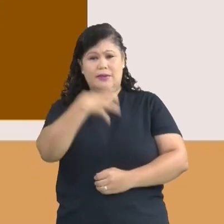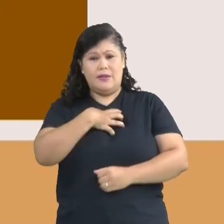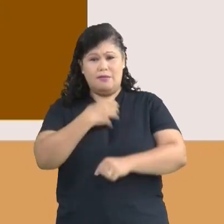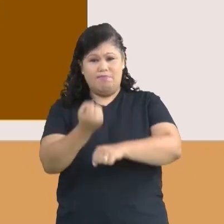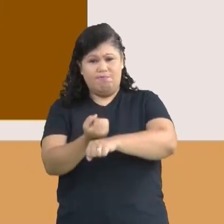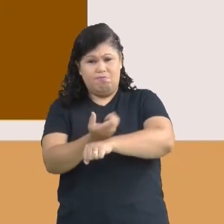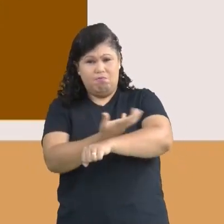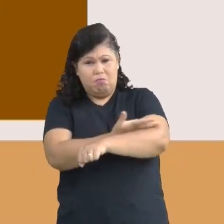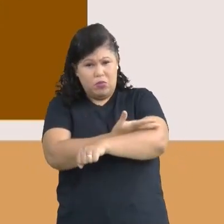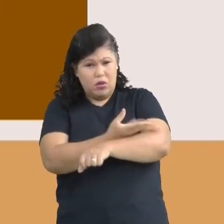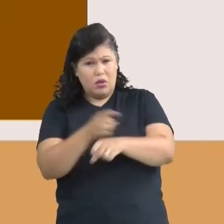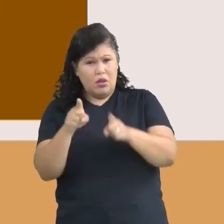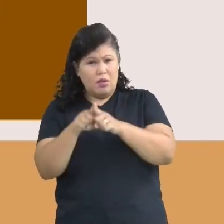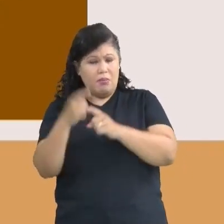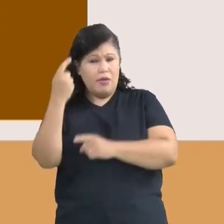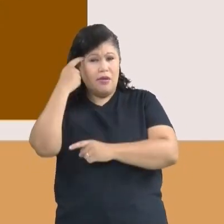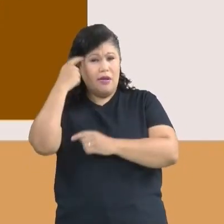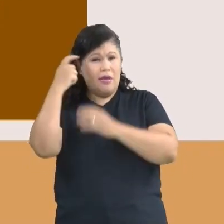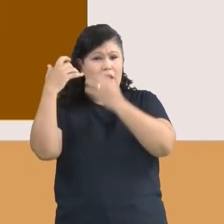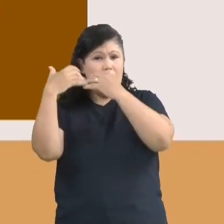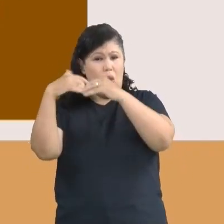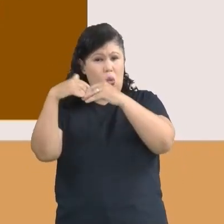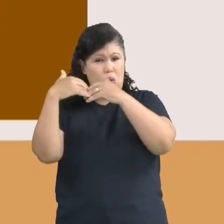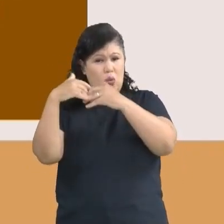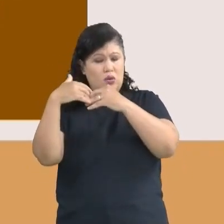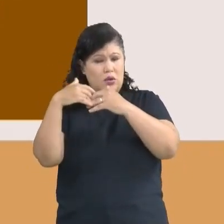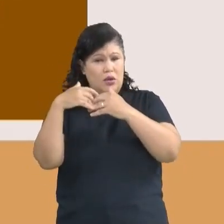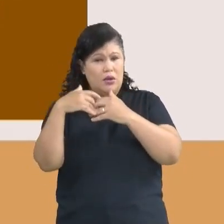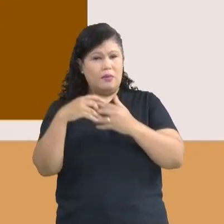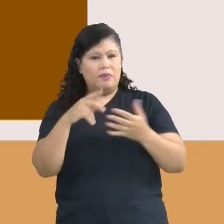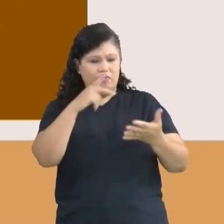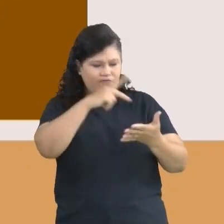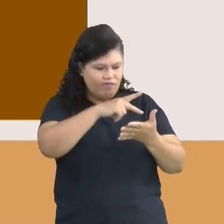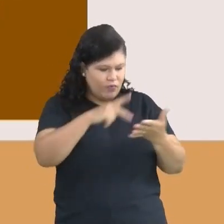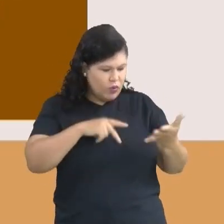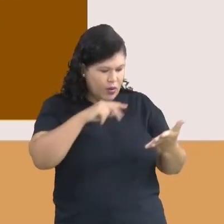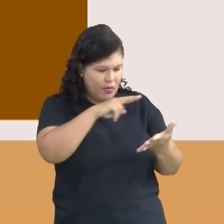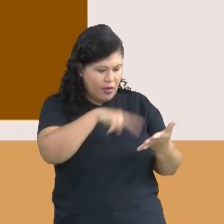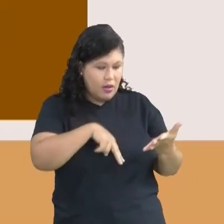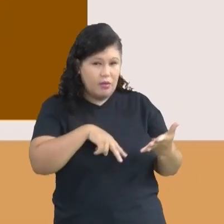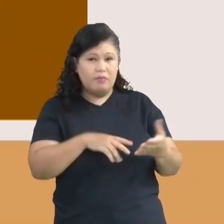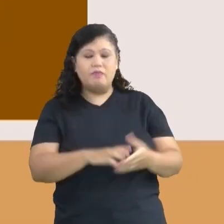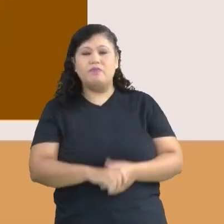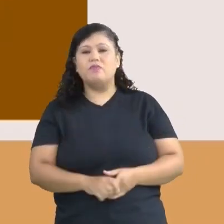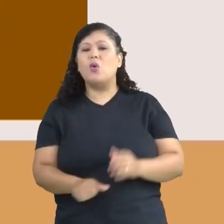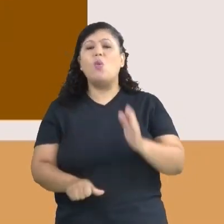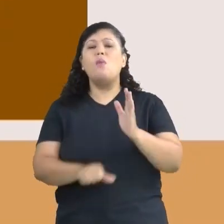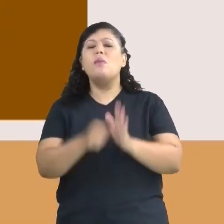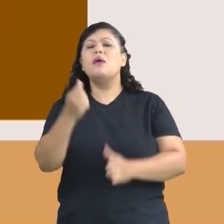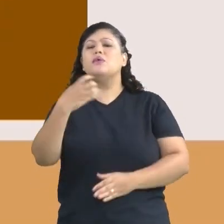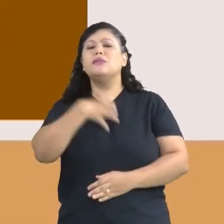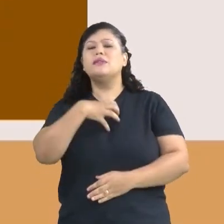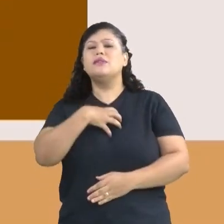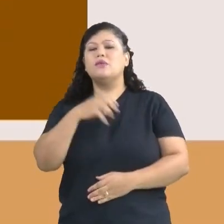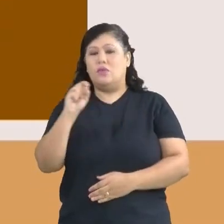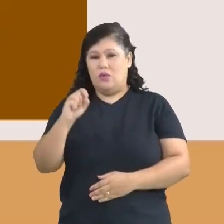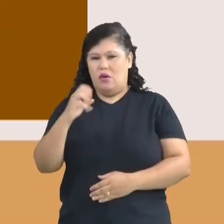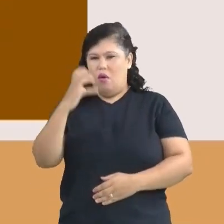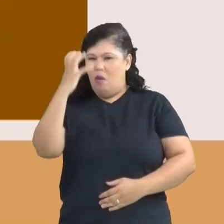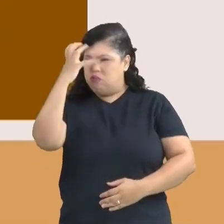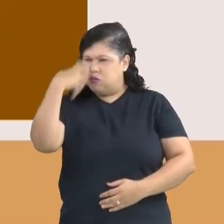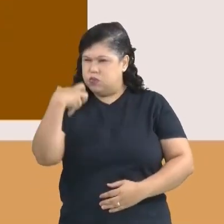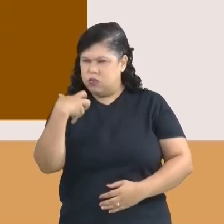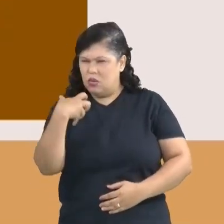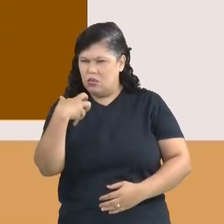nós sentimos ao ler um poema. Então vamos lá? O primeiro deles é a raiva. Por que